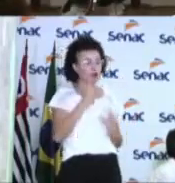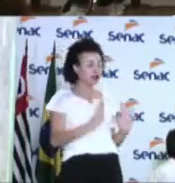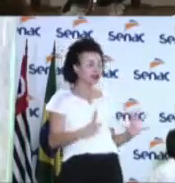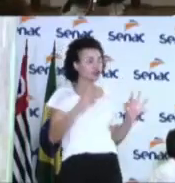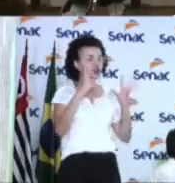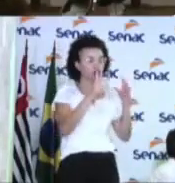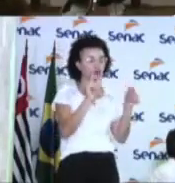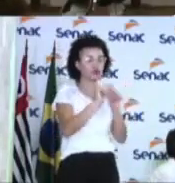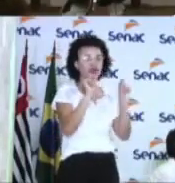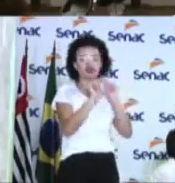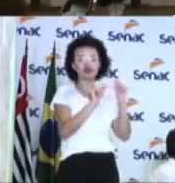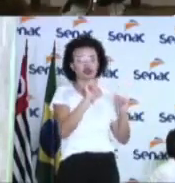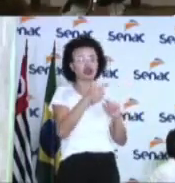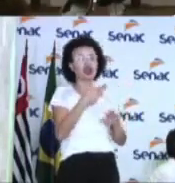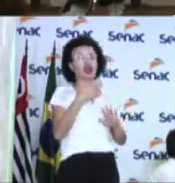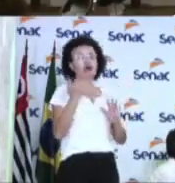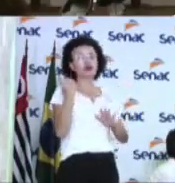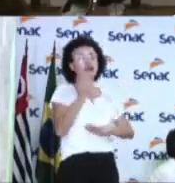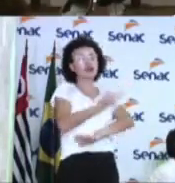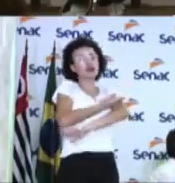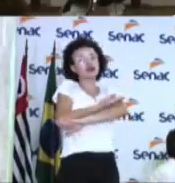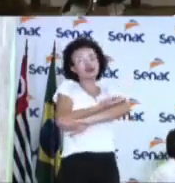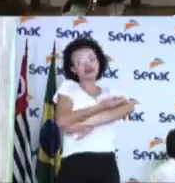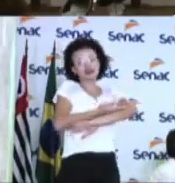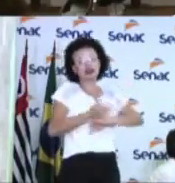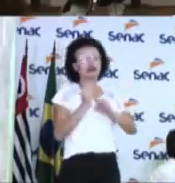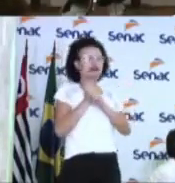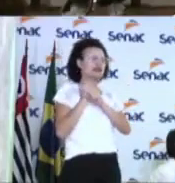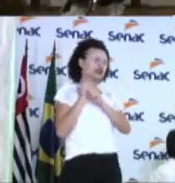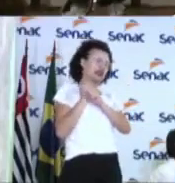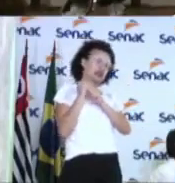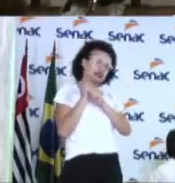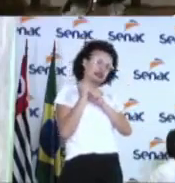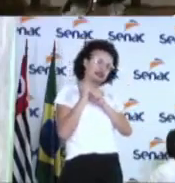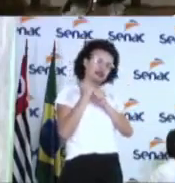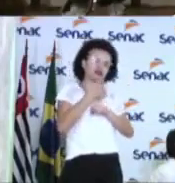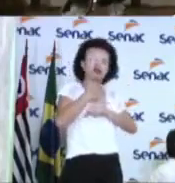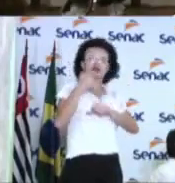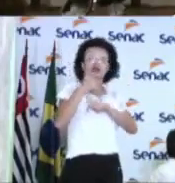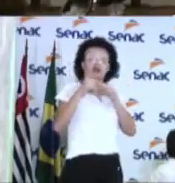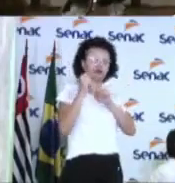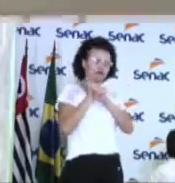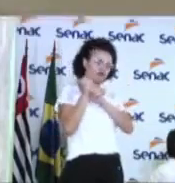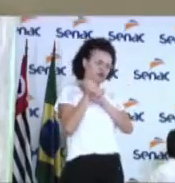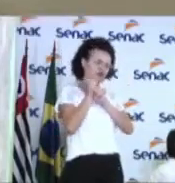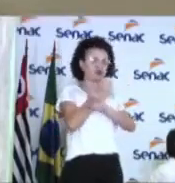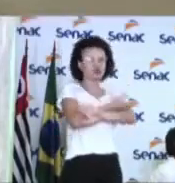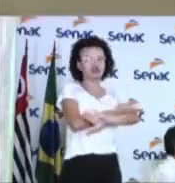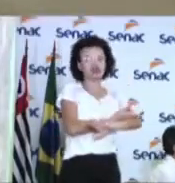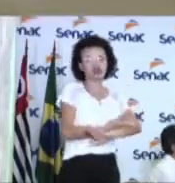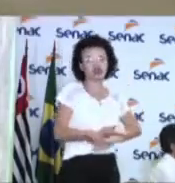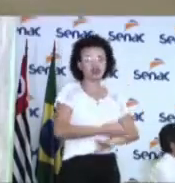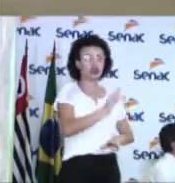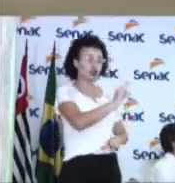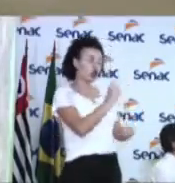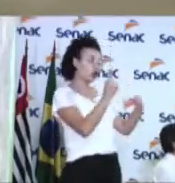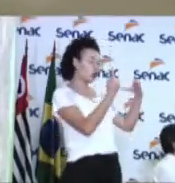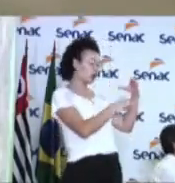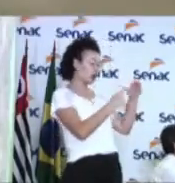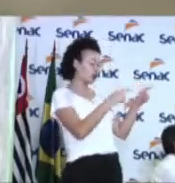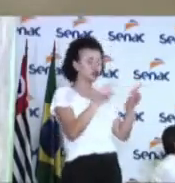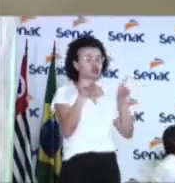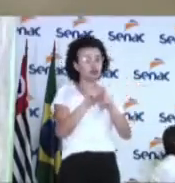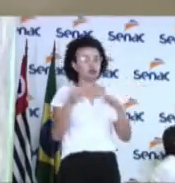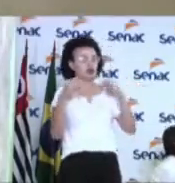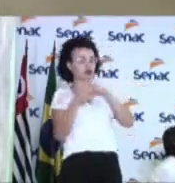vem acostumado a um jeito de trabalhar de muitos anos. Então, tanto o cliente quanto a agência estão aprendendo a lidar com esse